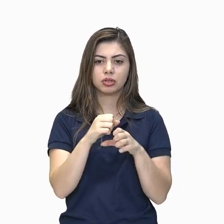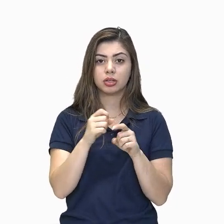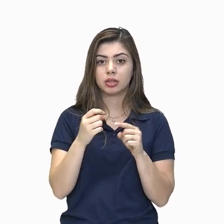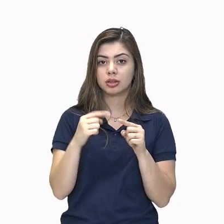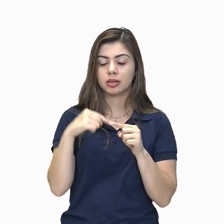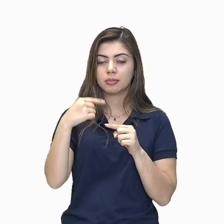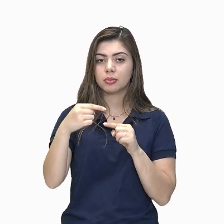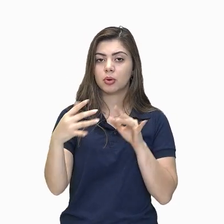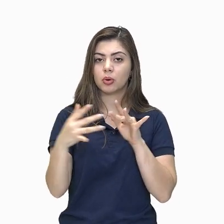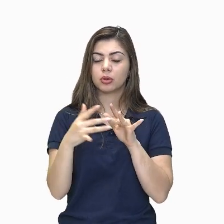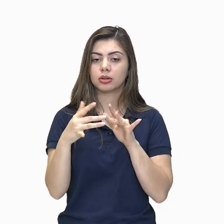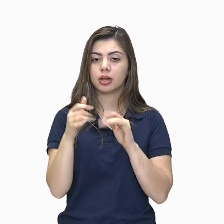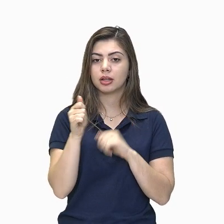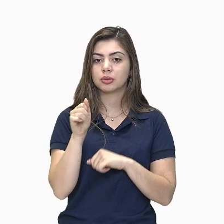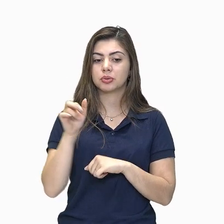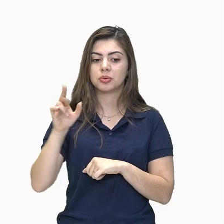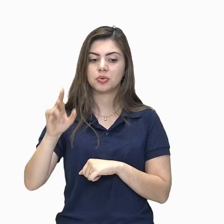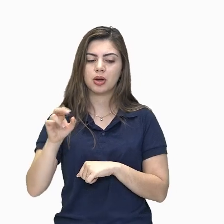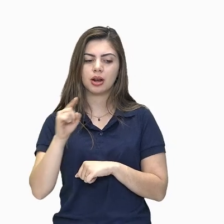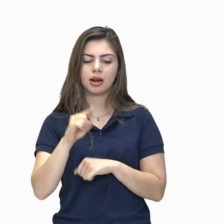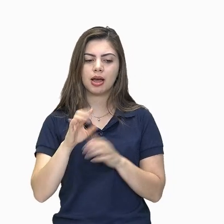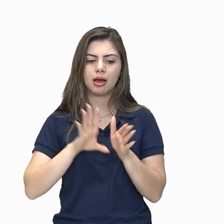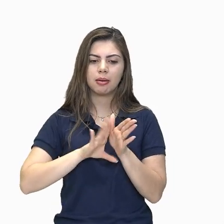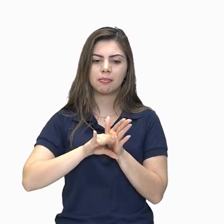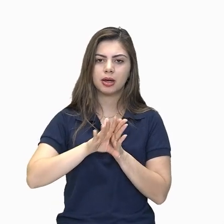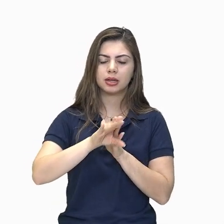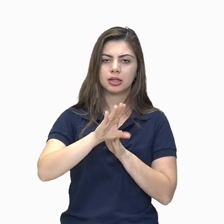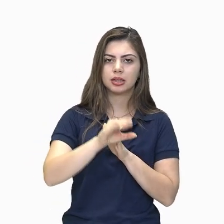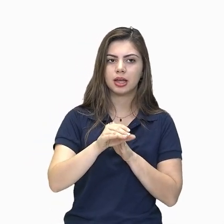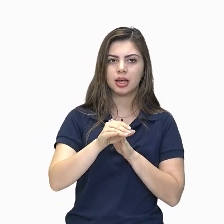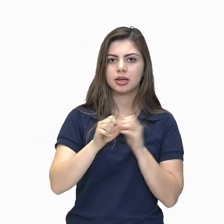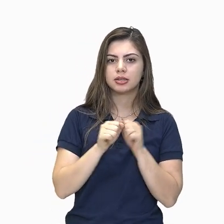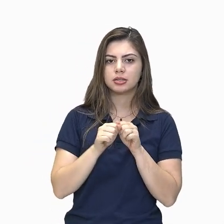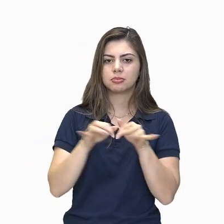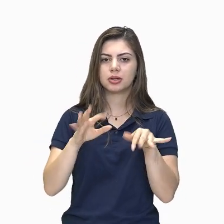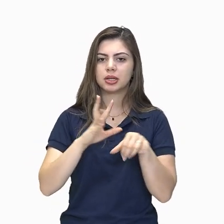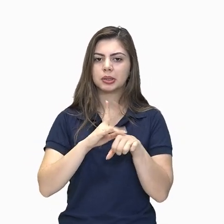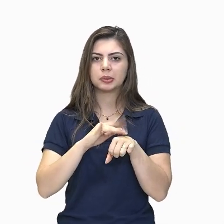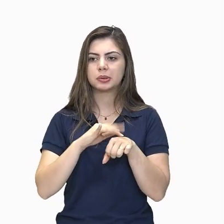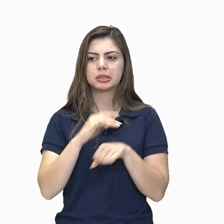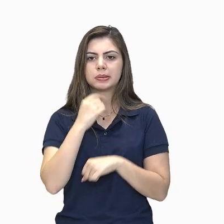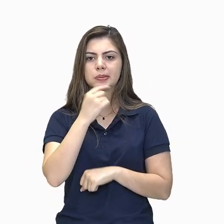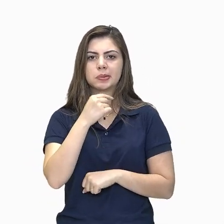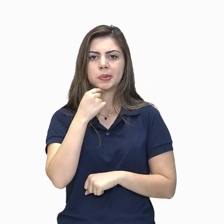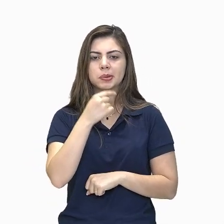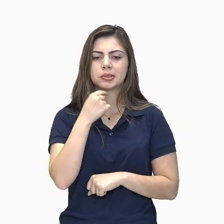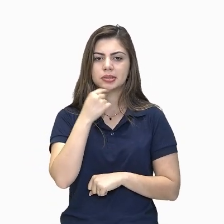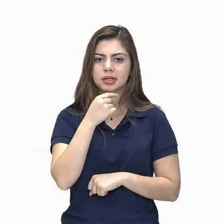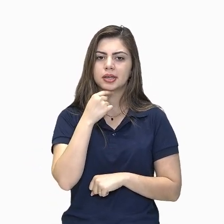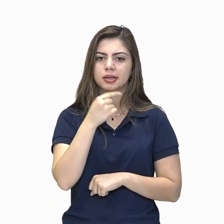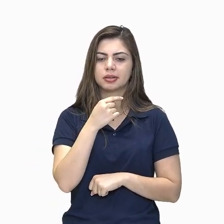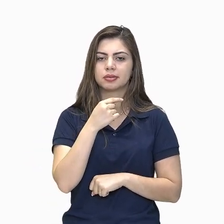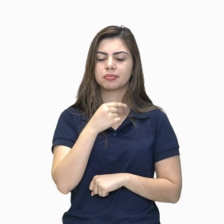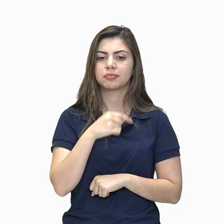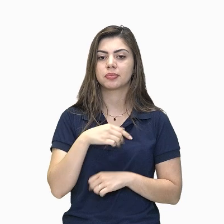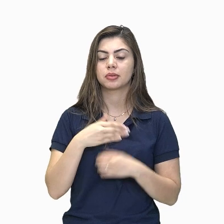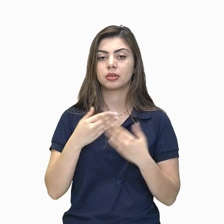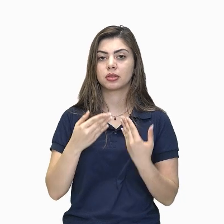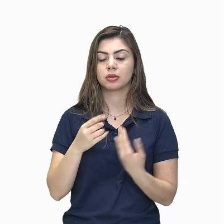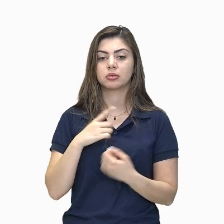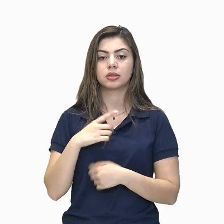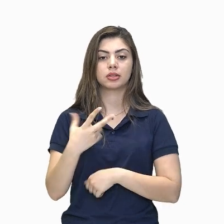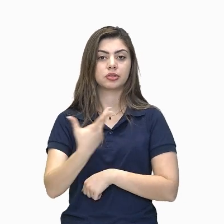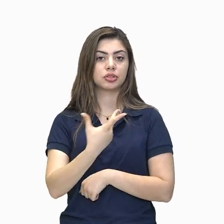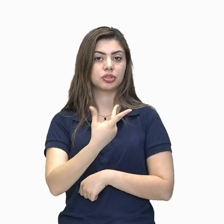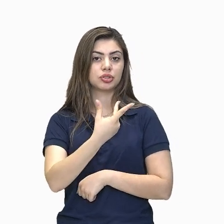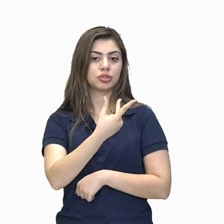perdiam a capacidade de causar a doença, ou seja, elas estavam atenuadas. Então, quando essas bactérias elas eram